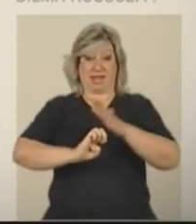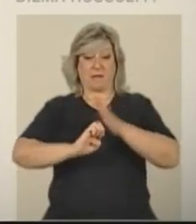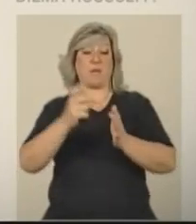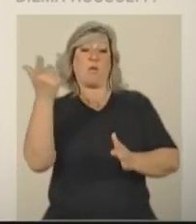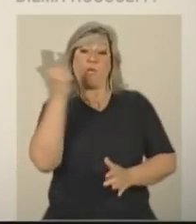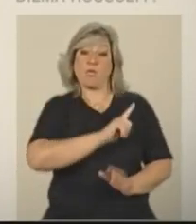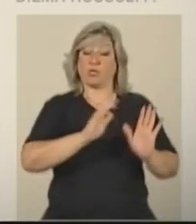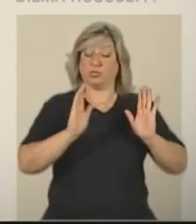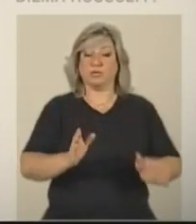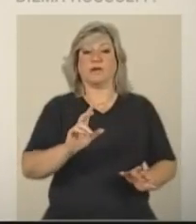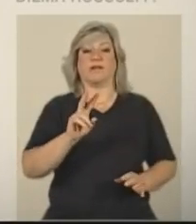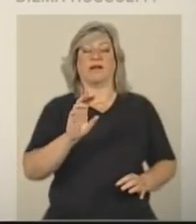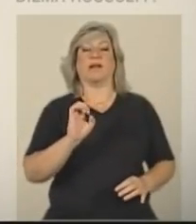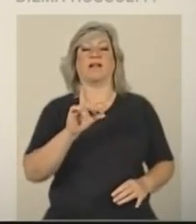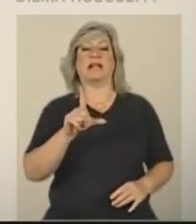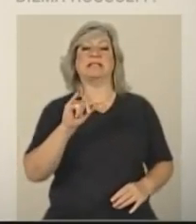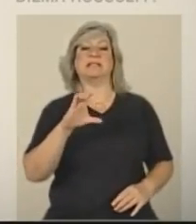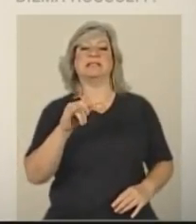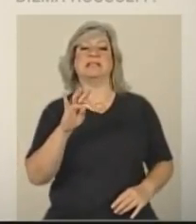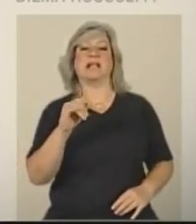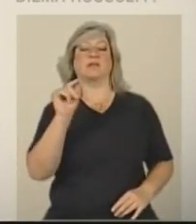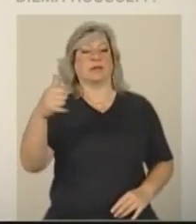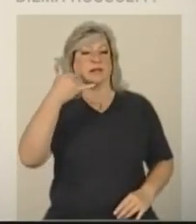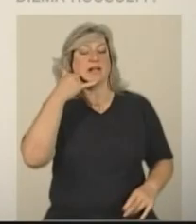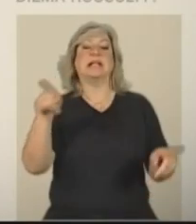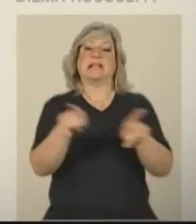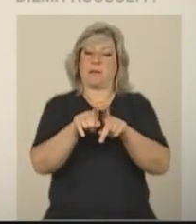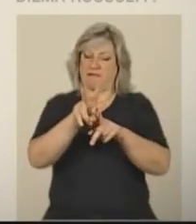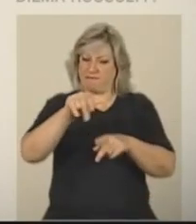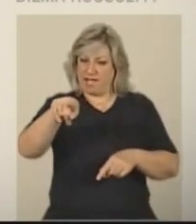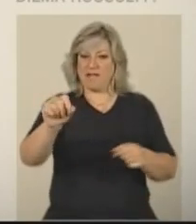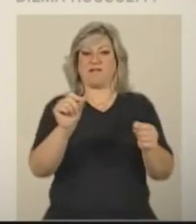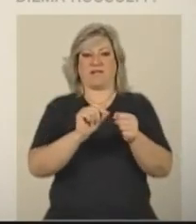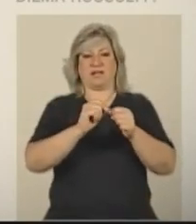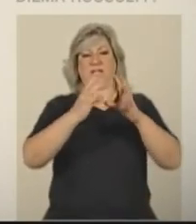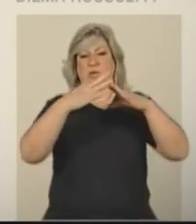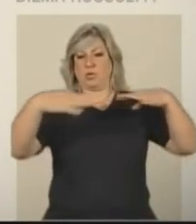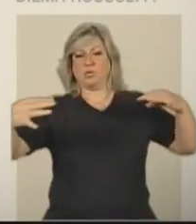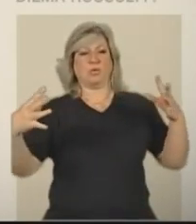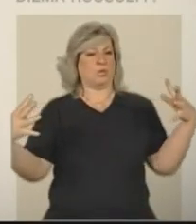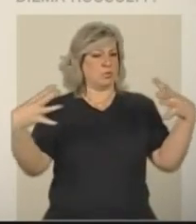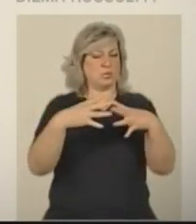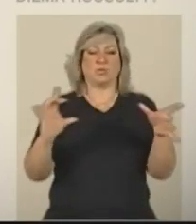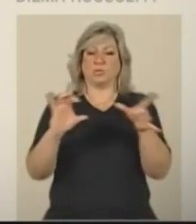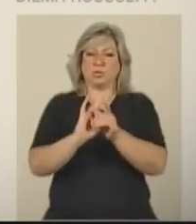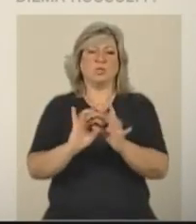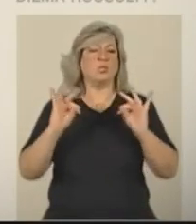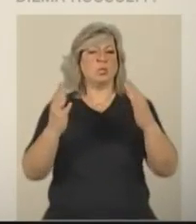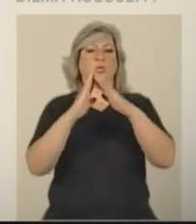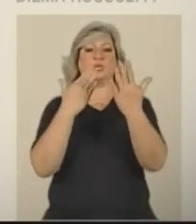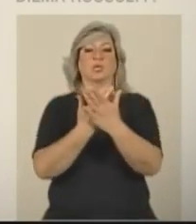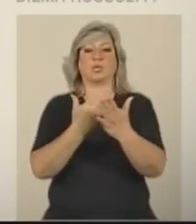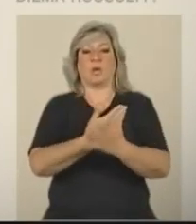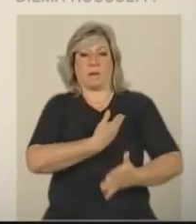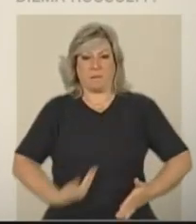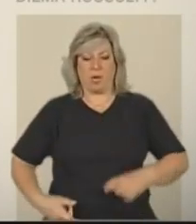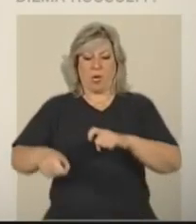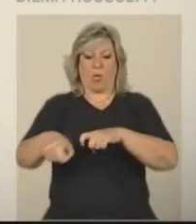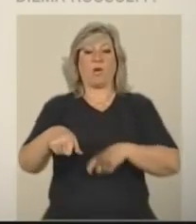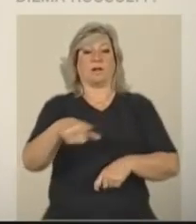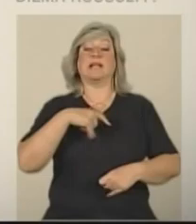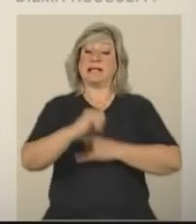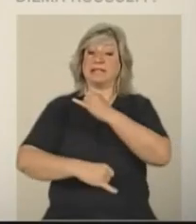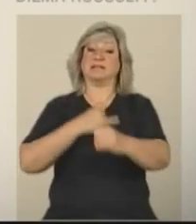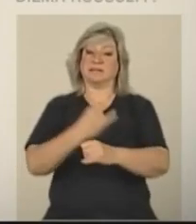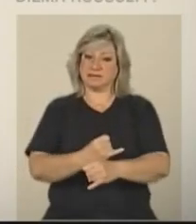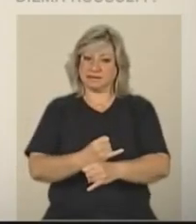a licitação de telefonia também vai conectar todas as escolas públicas rurais à internet.